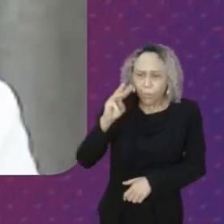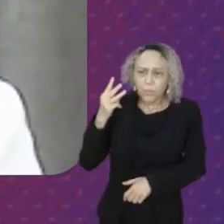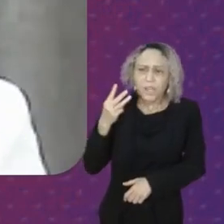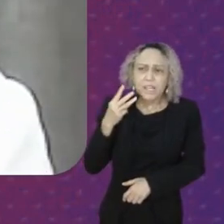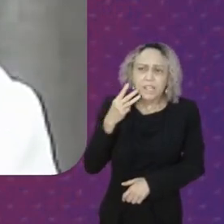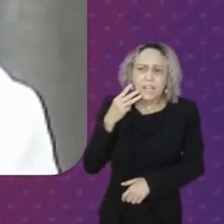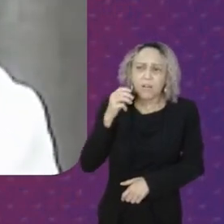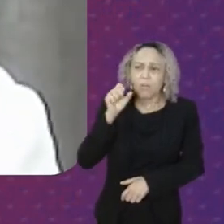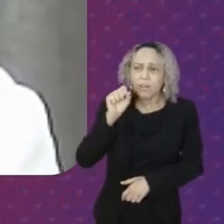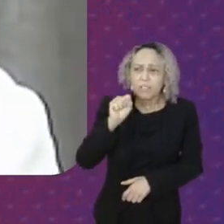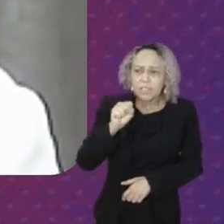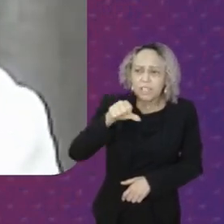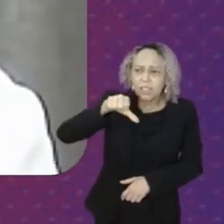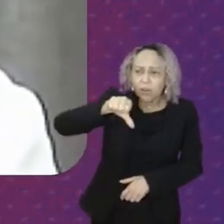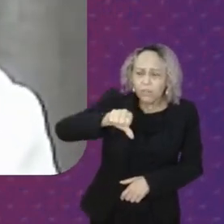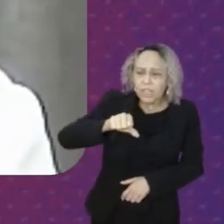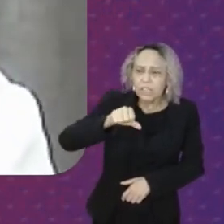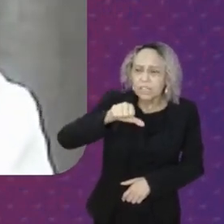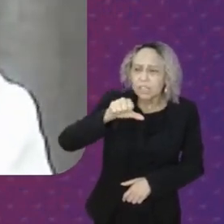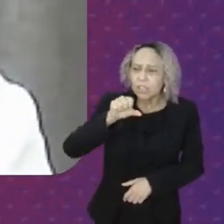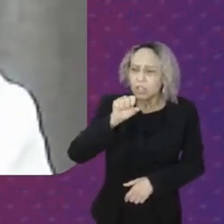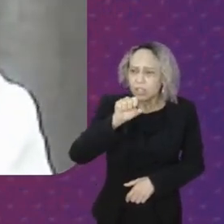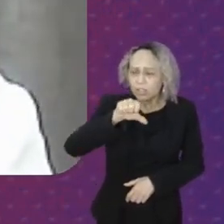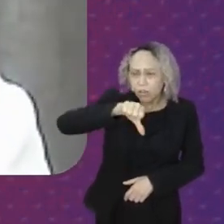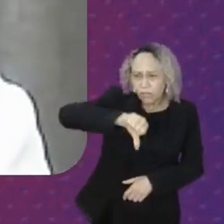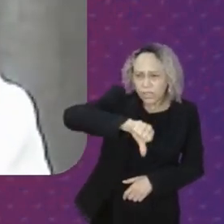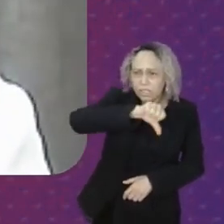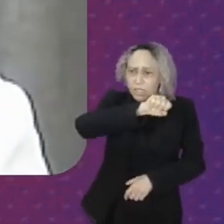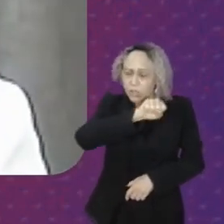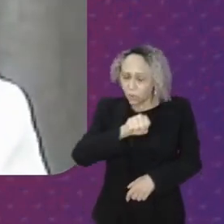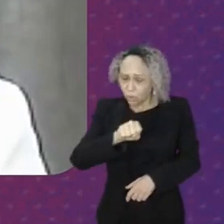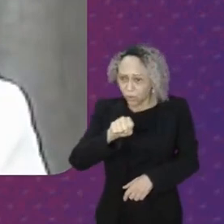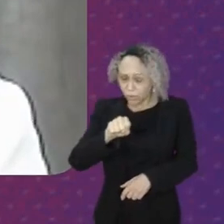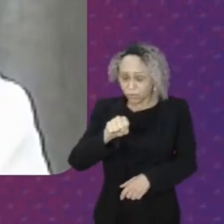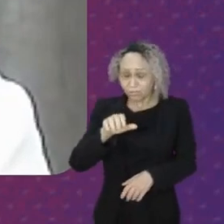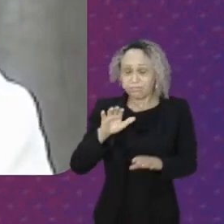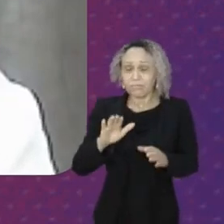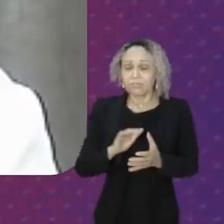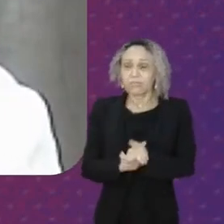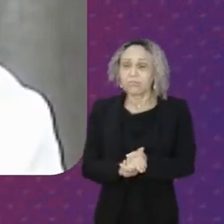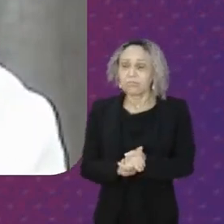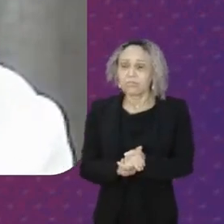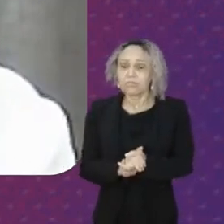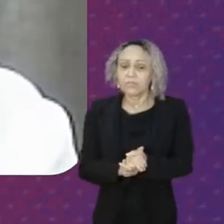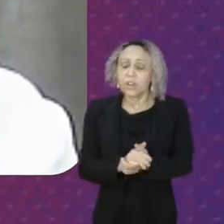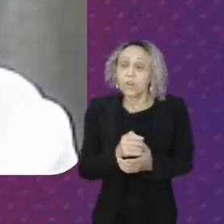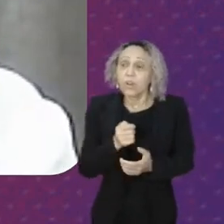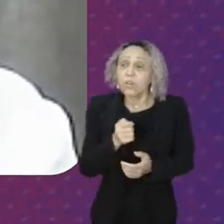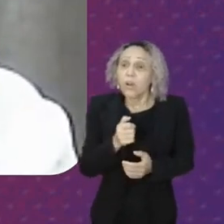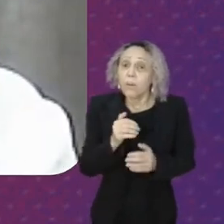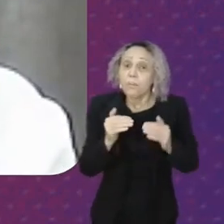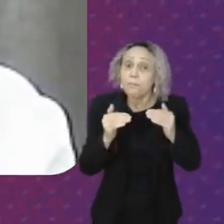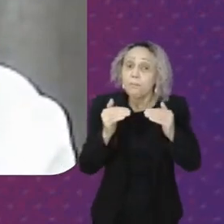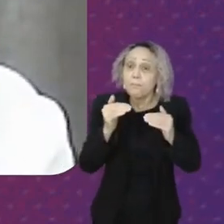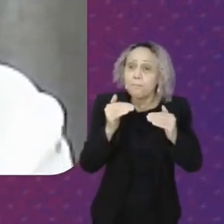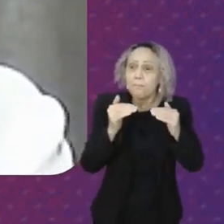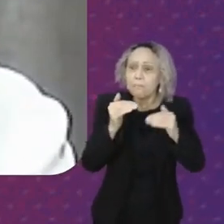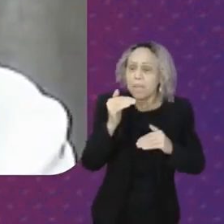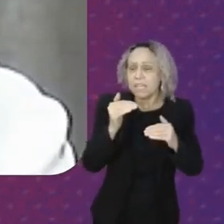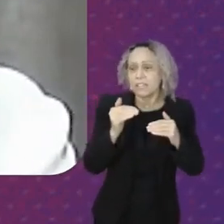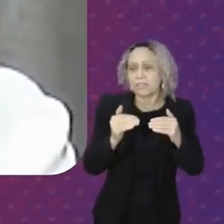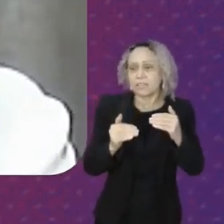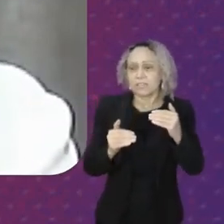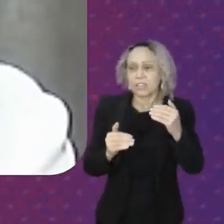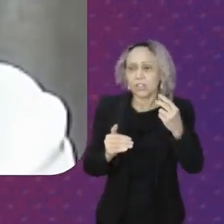1.995.898, ou seja, menos de 2 milhões de pessoas foram beneficiadas, de um